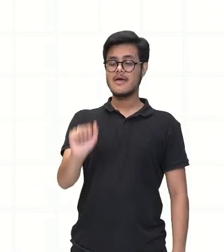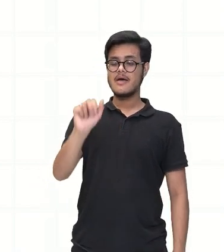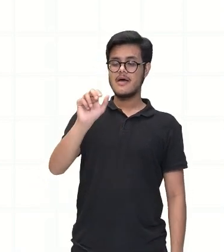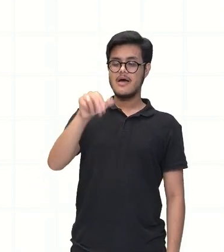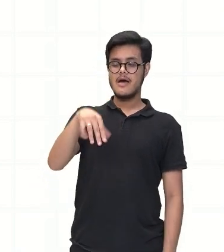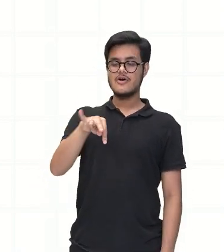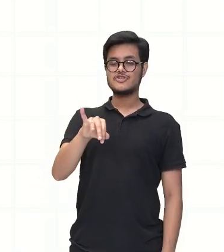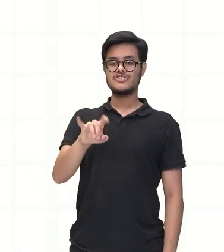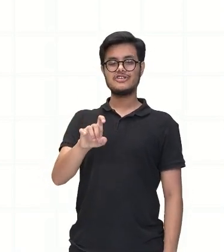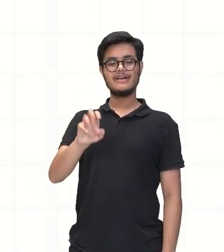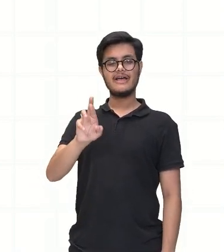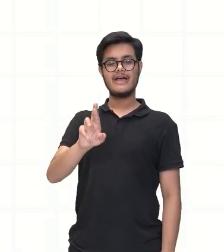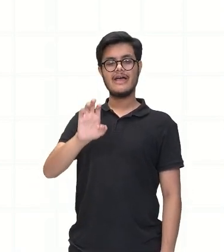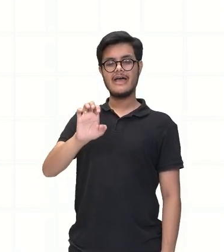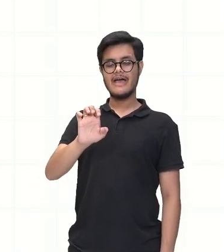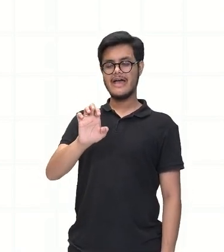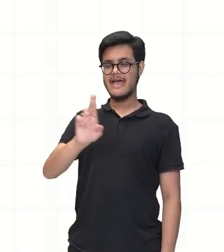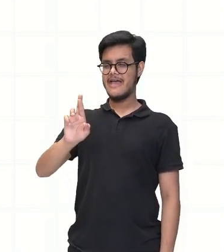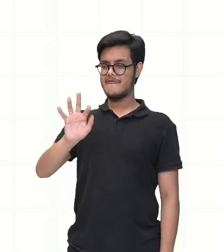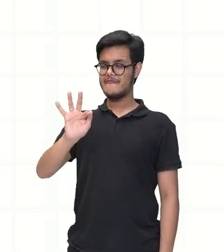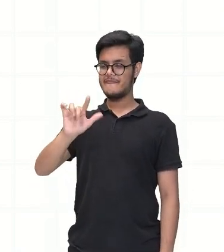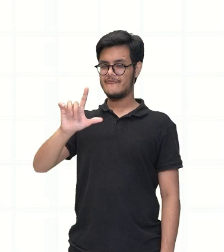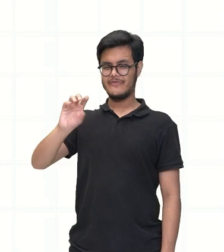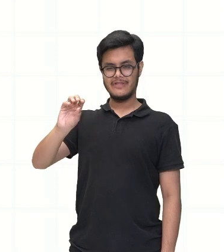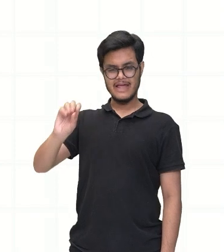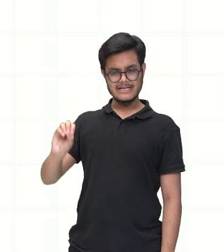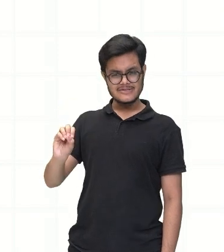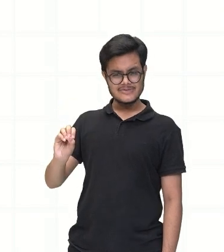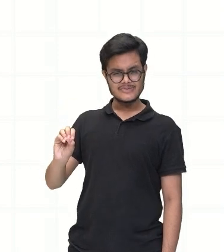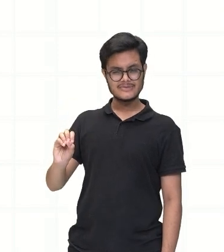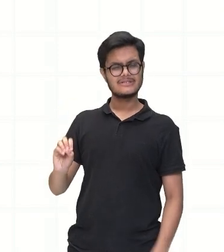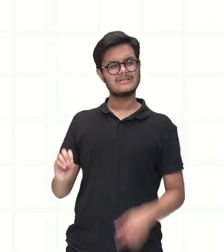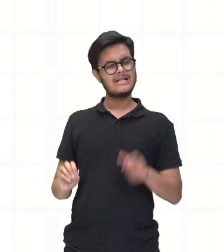Antirreflexo, olha só. Anti-inflamatório,